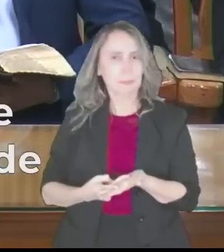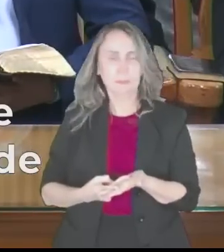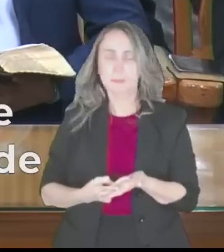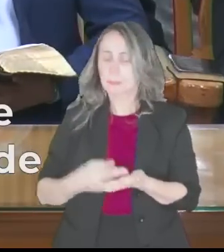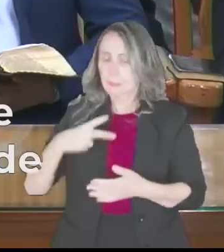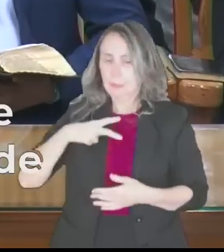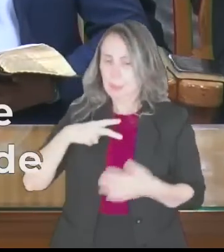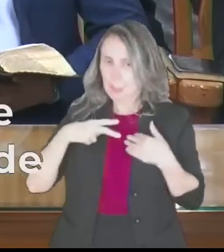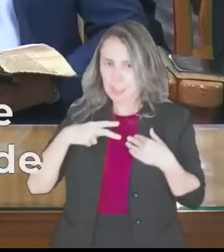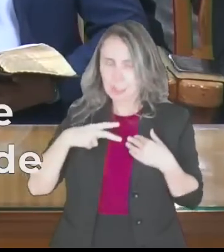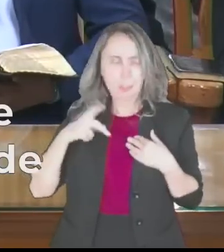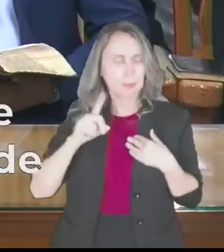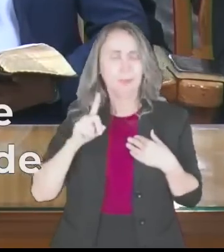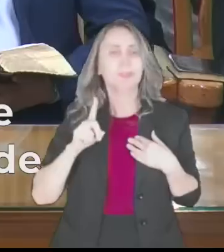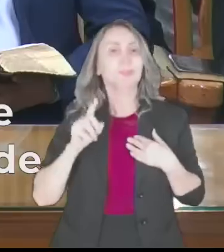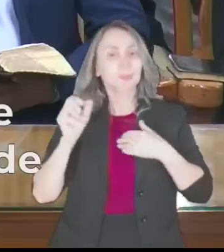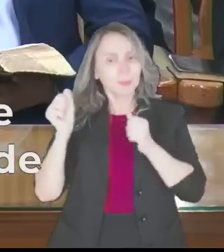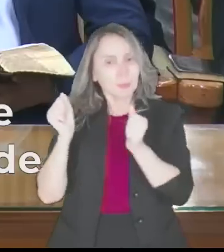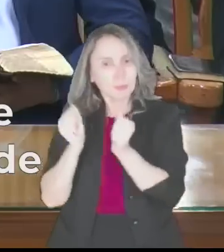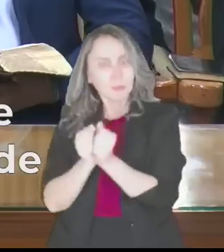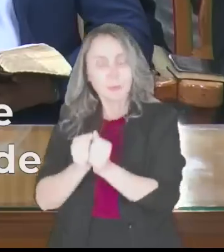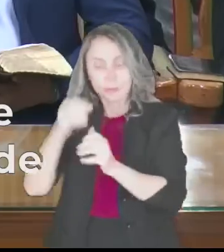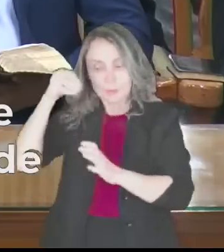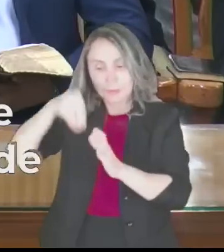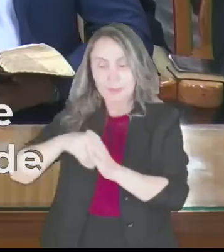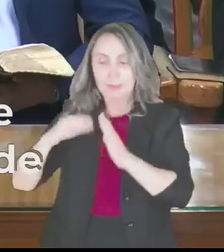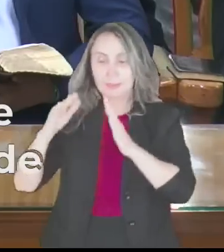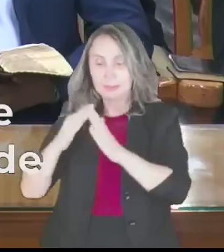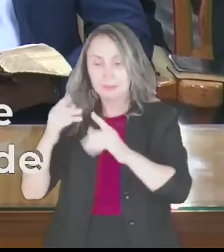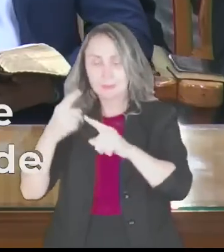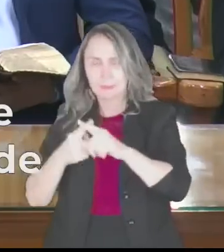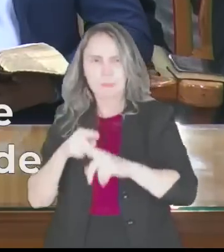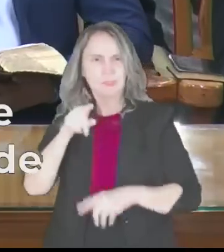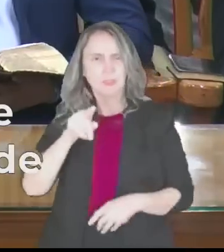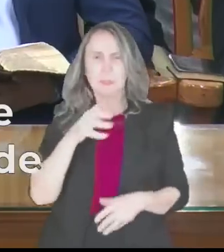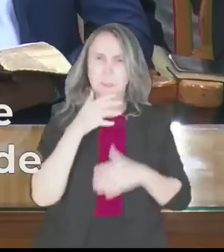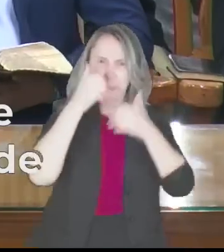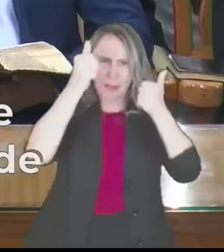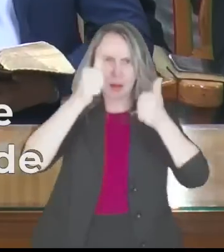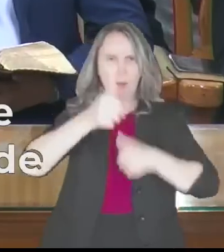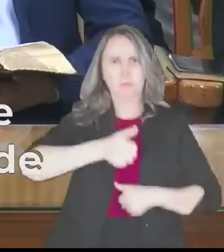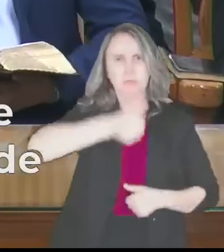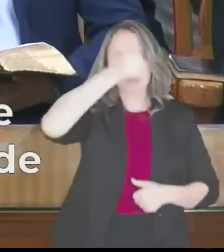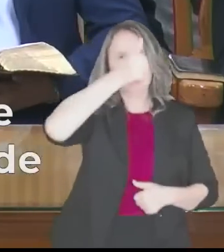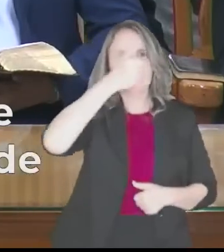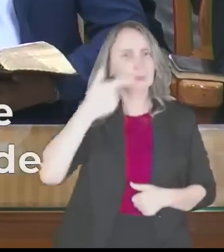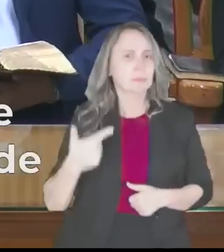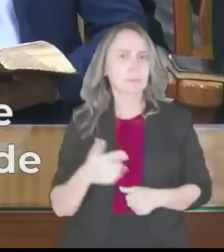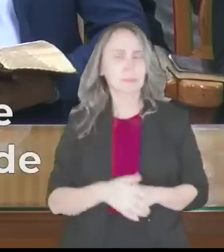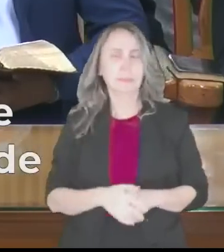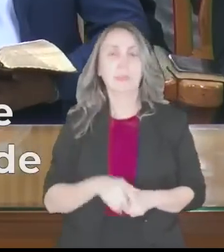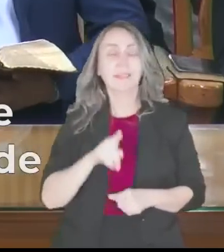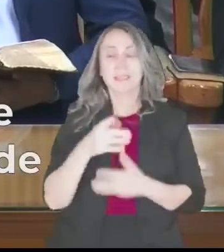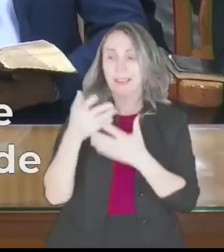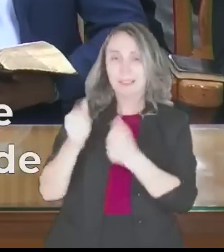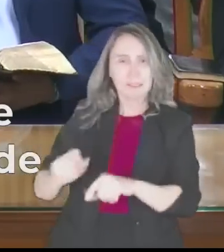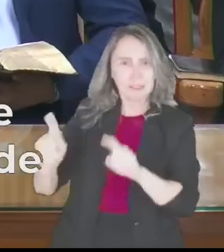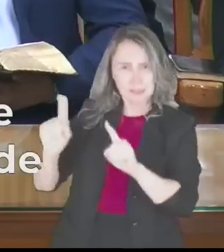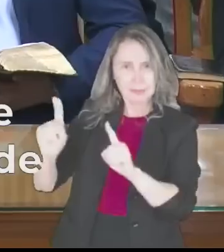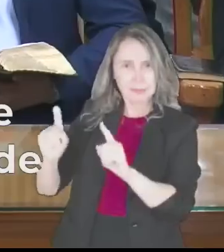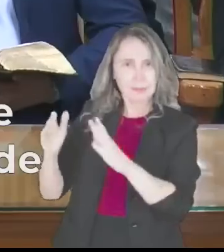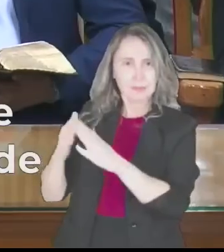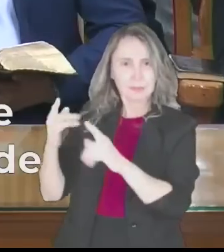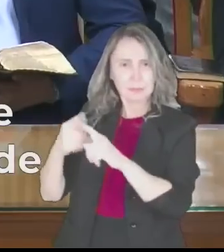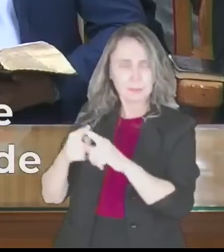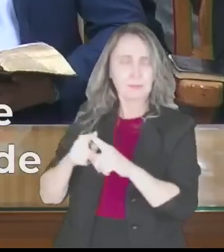igreja. Você é mais sábio do que todo mundo? Quando você não aceita a interpretação da igreja, você acha